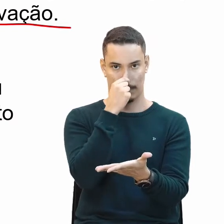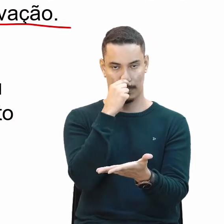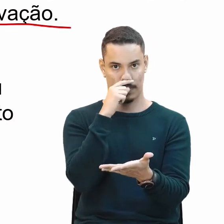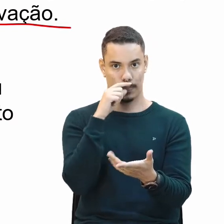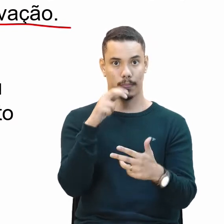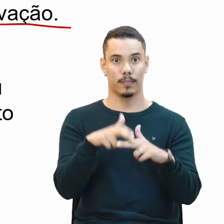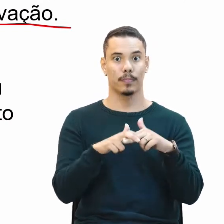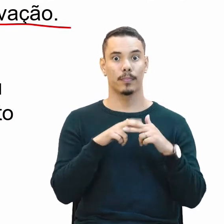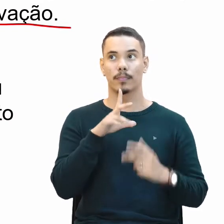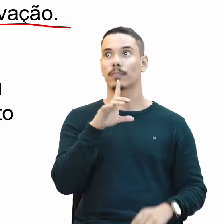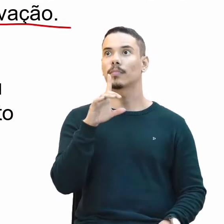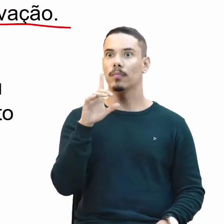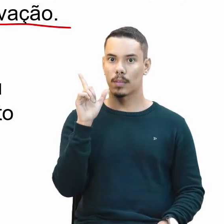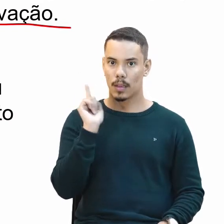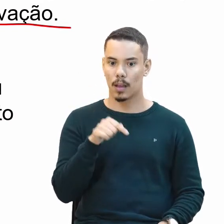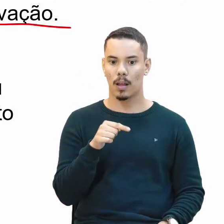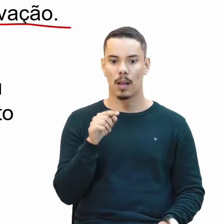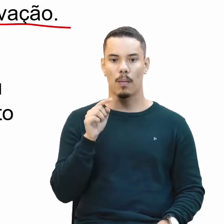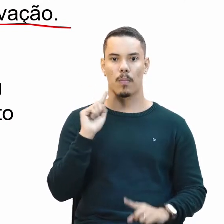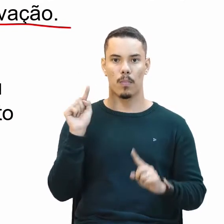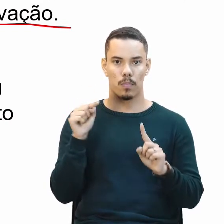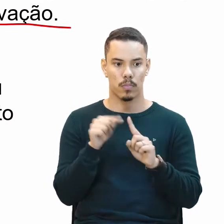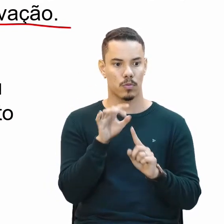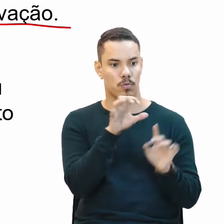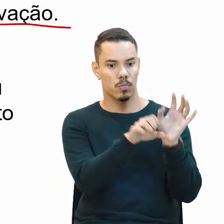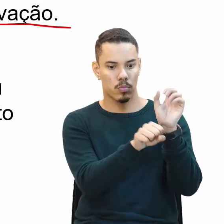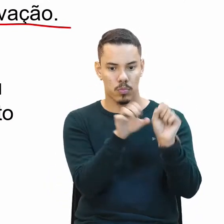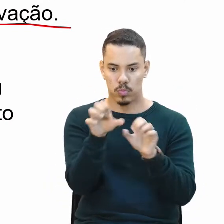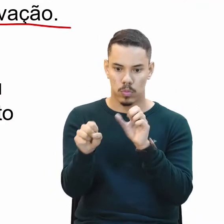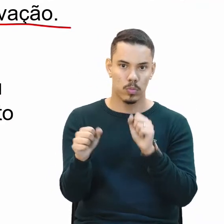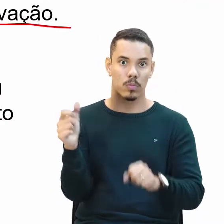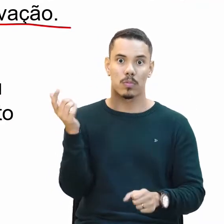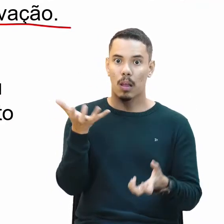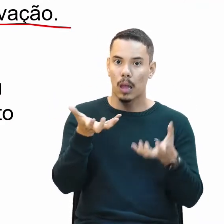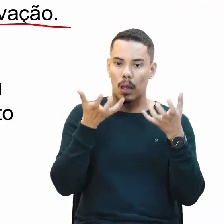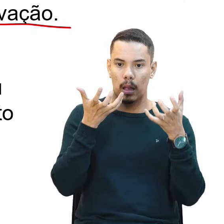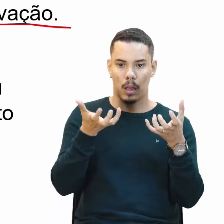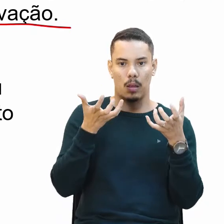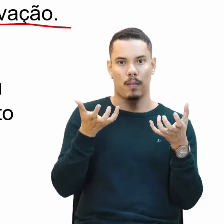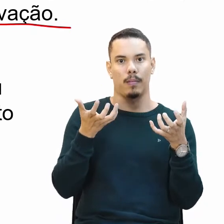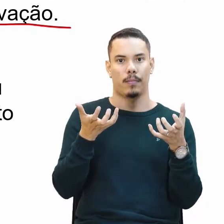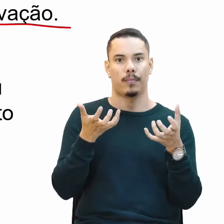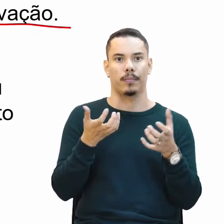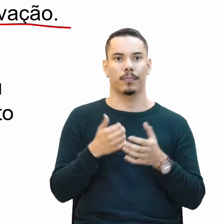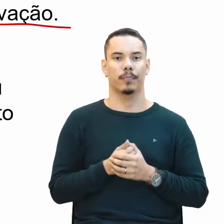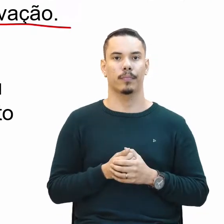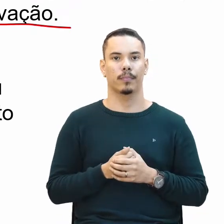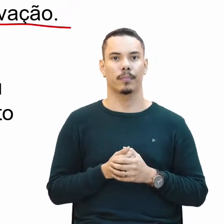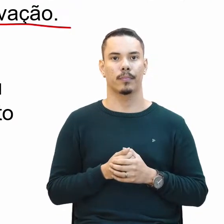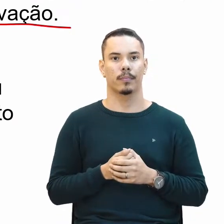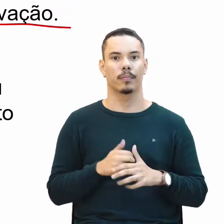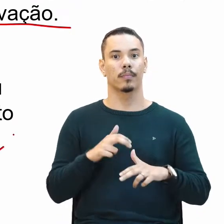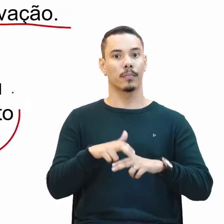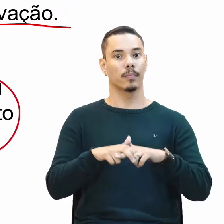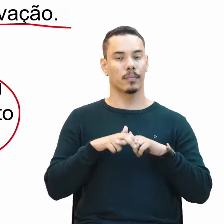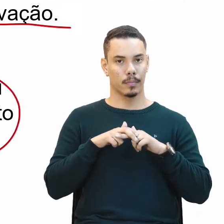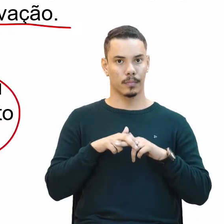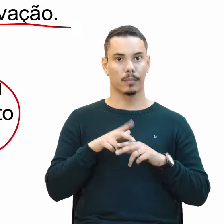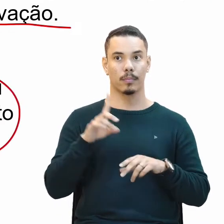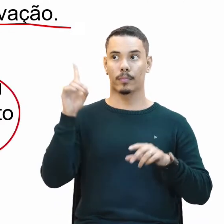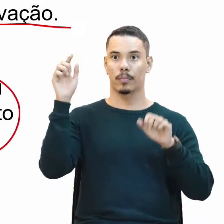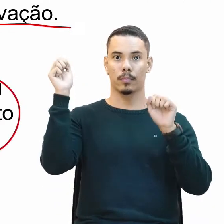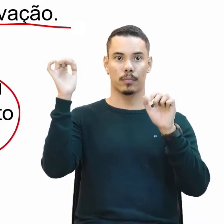buscam mesmo a salvação, que querem a todo custo se salvar. Então, a questão da graça divina, ela